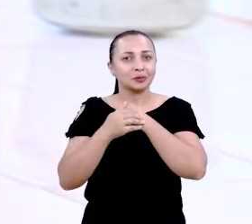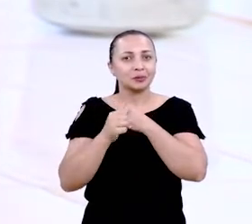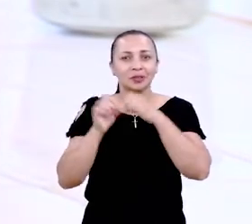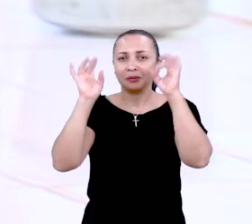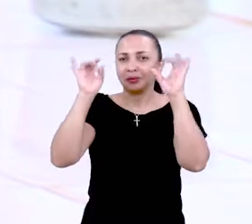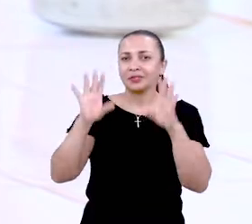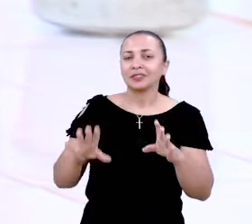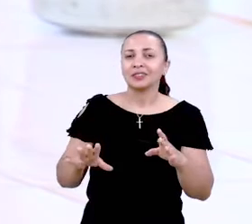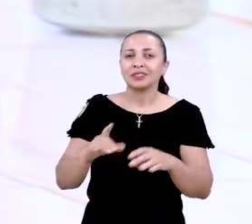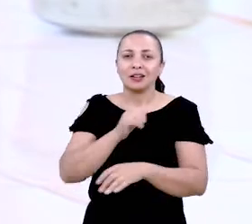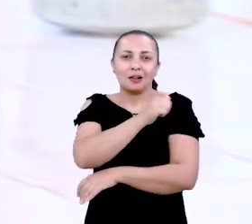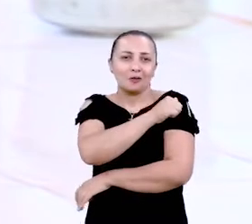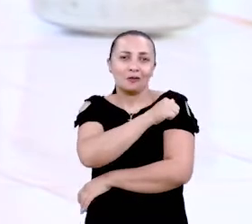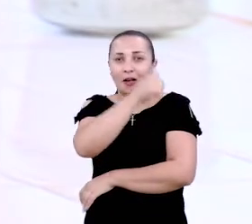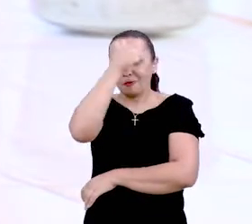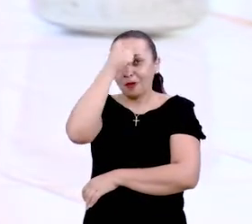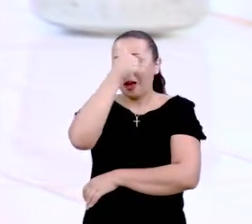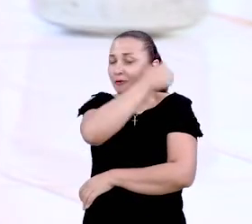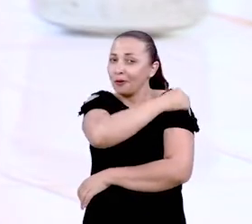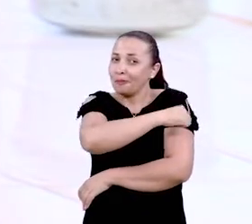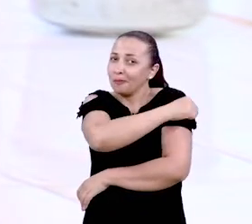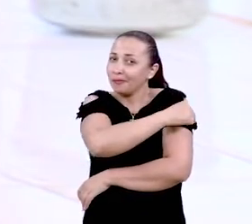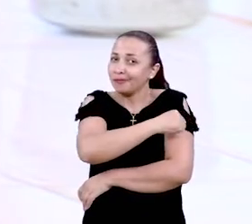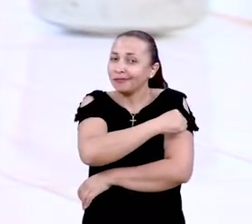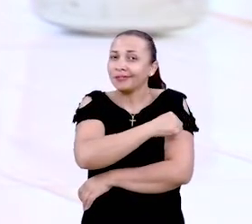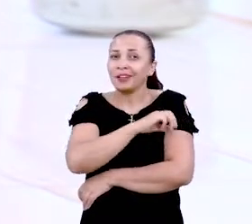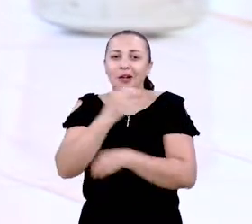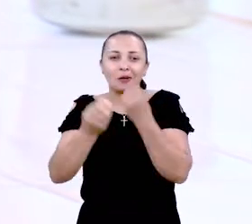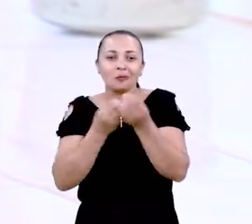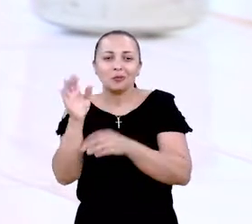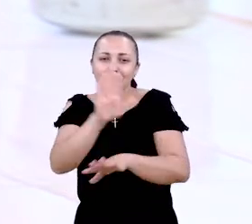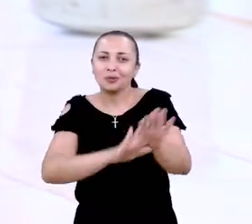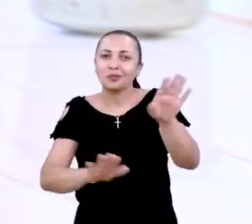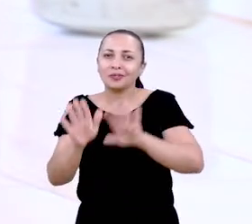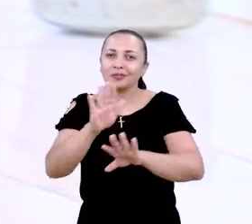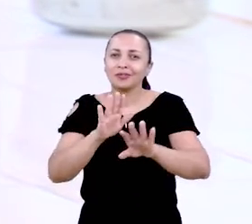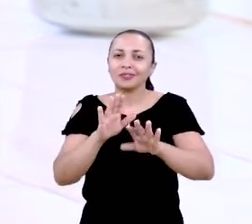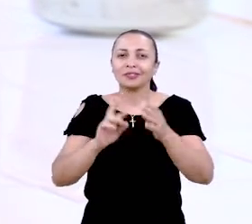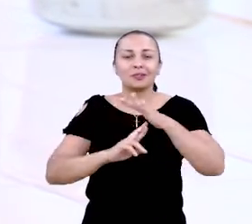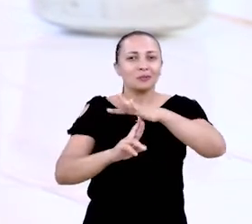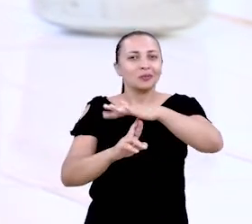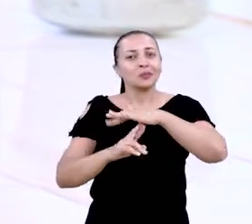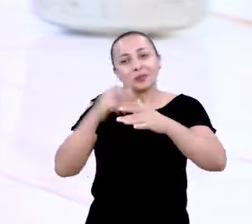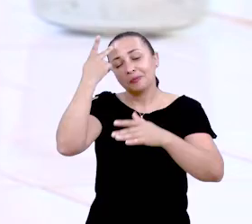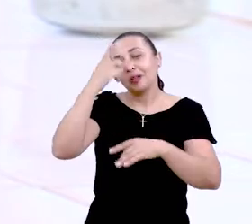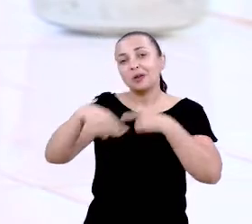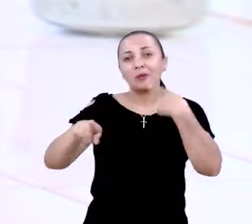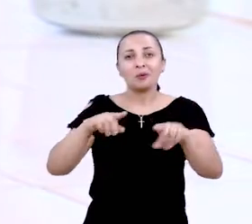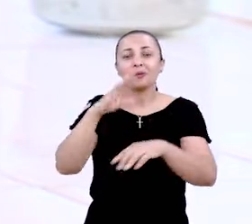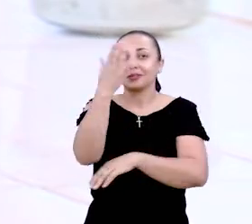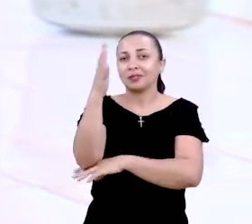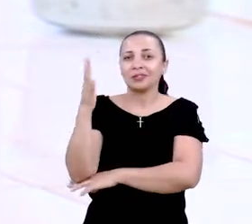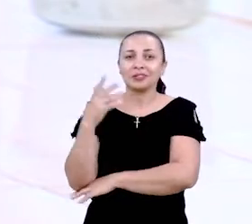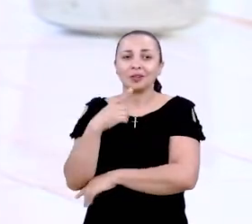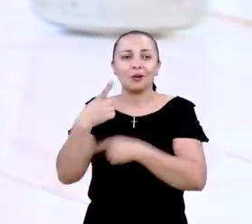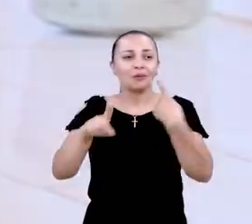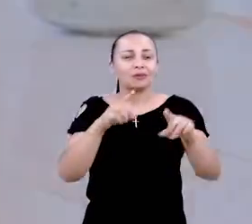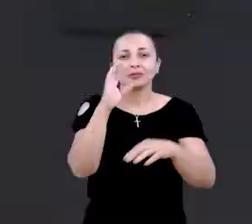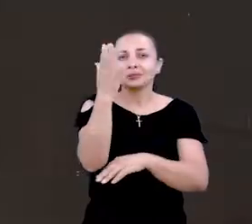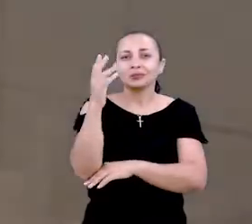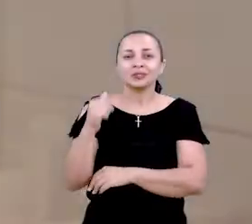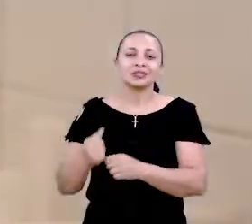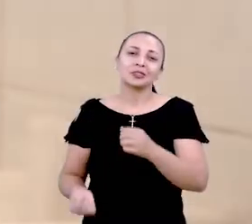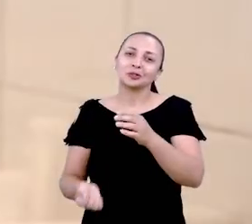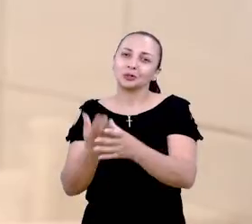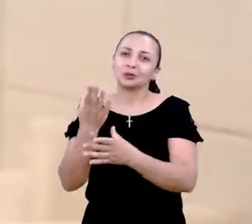espécies enfermeiras porque elas é como se cuidassem do ambiente para outras plantas conseguirem se estabelecer.